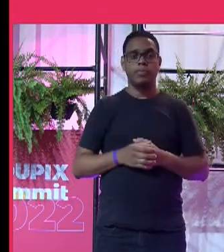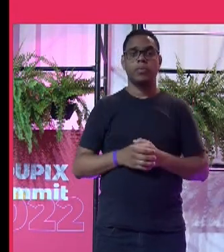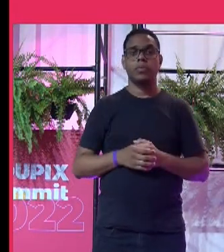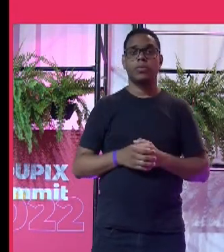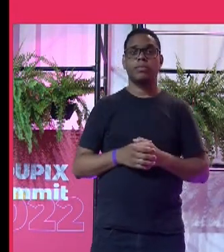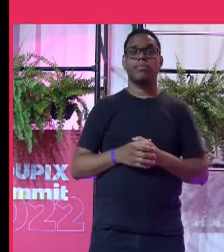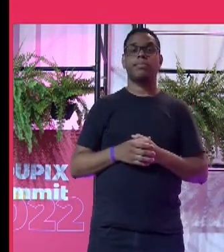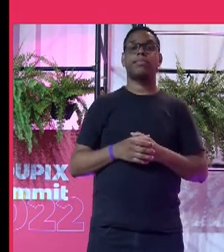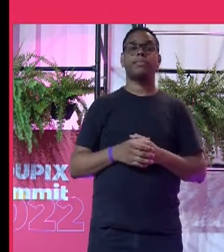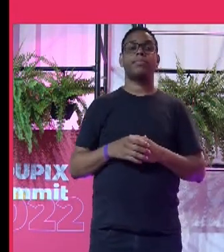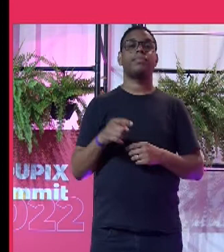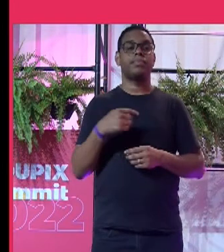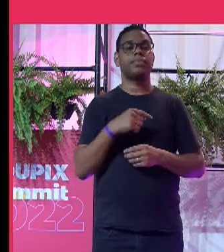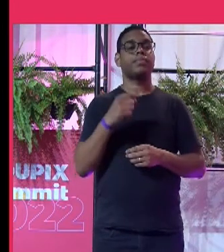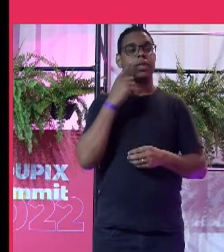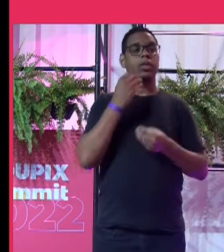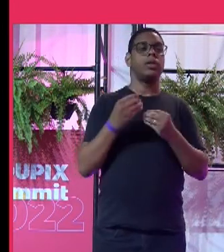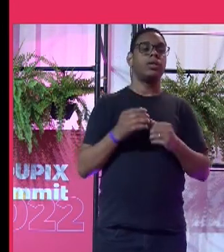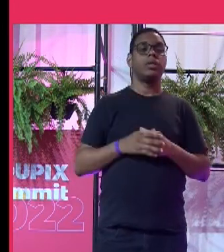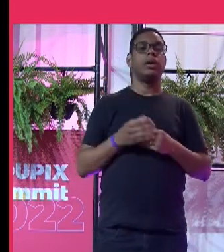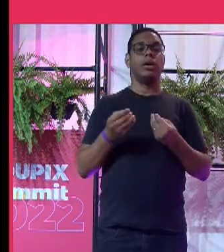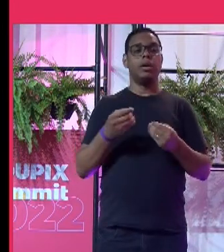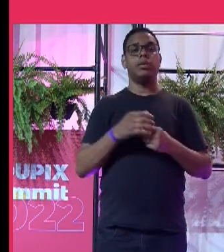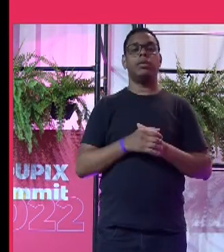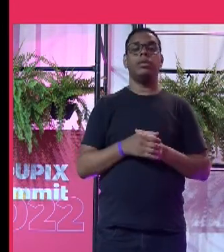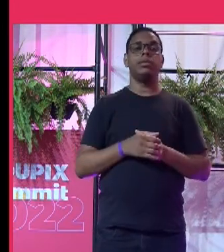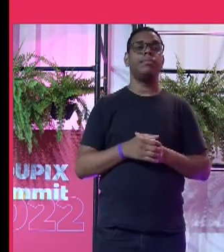a gente não tem